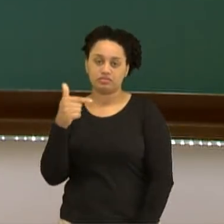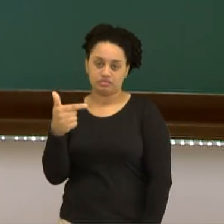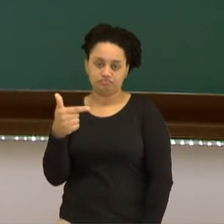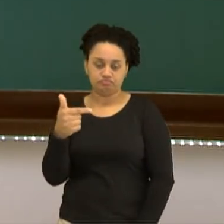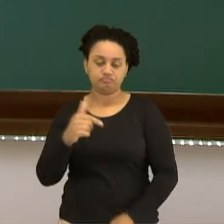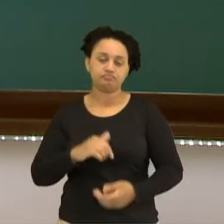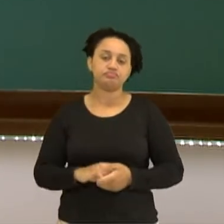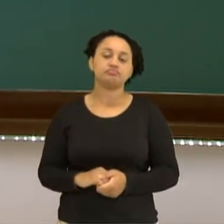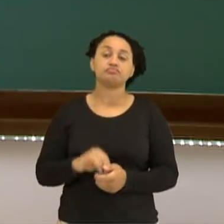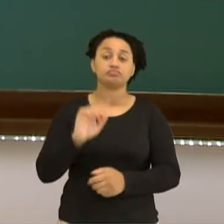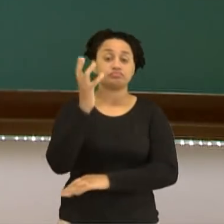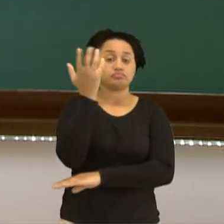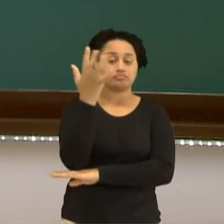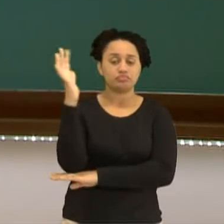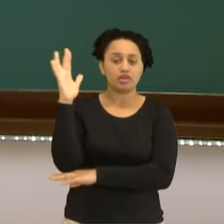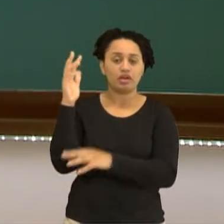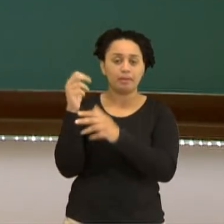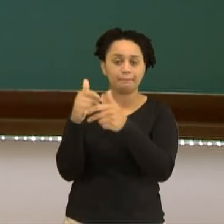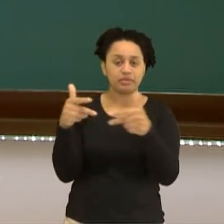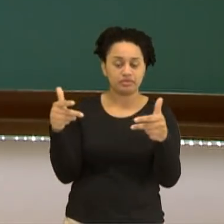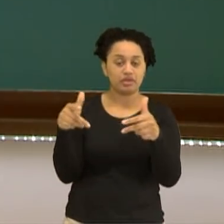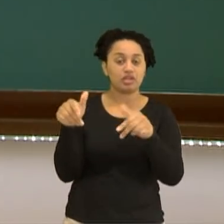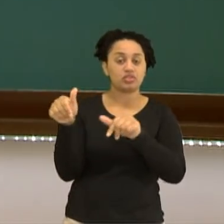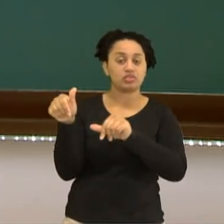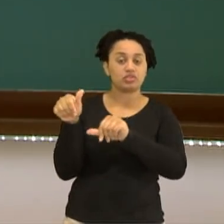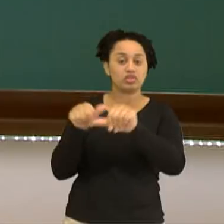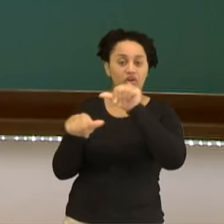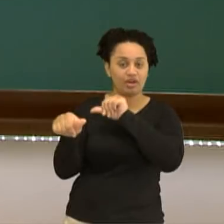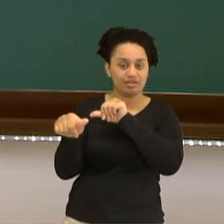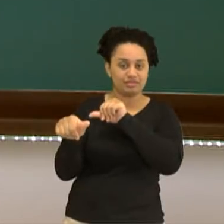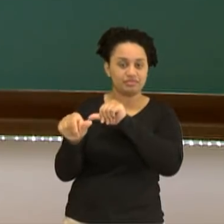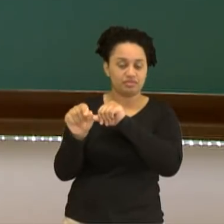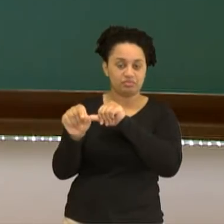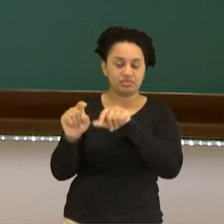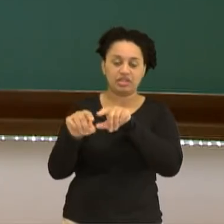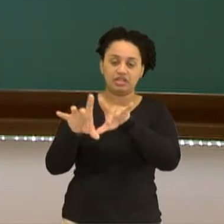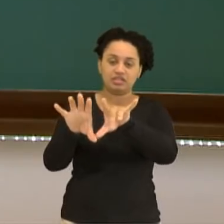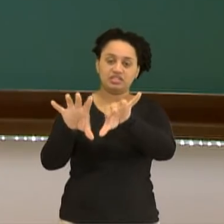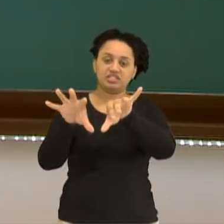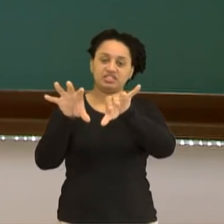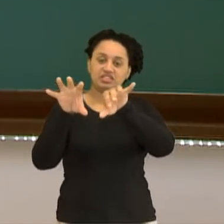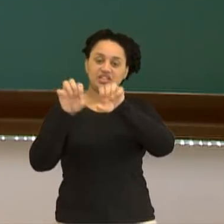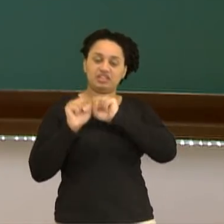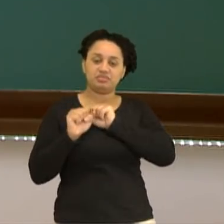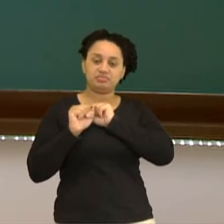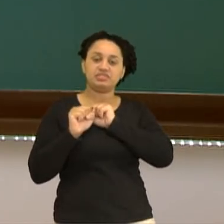vegetais, vocês devem saber, fazem o oposto. Os vegetais, eles absorvem